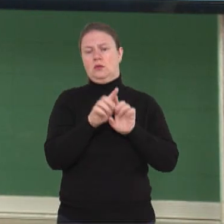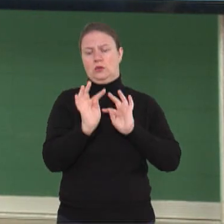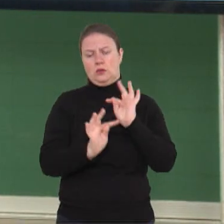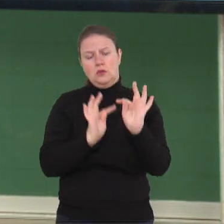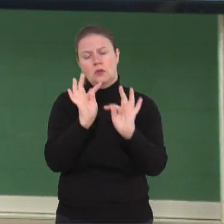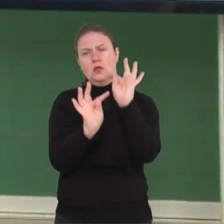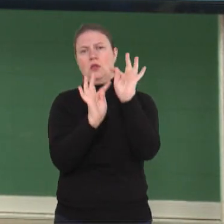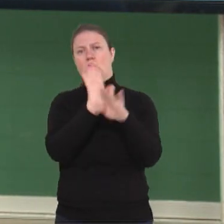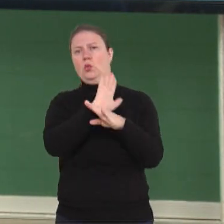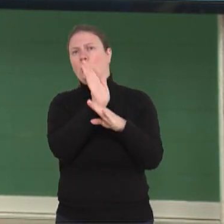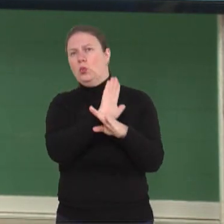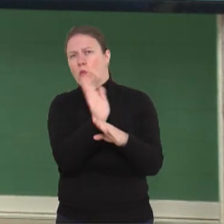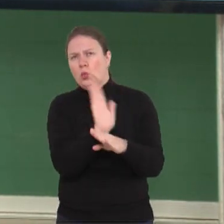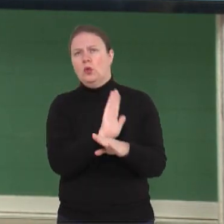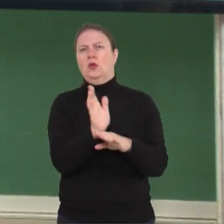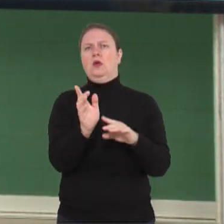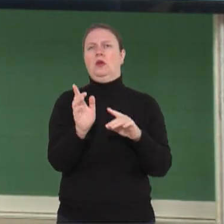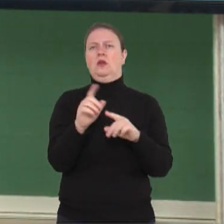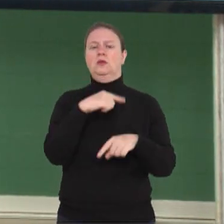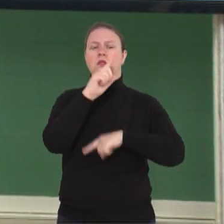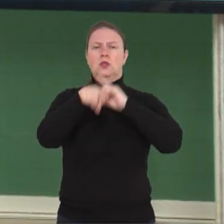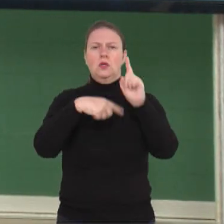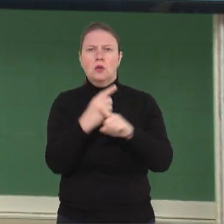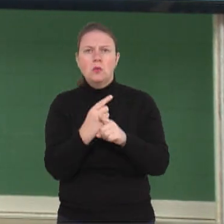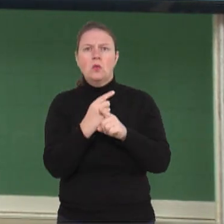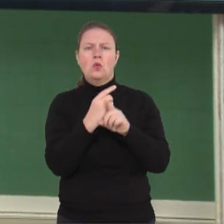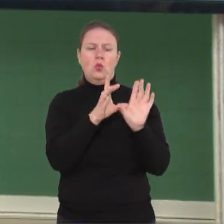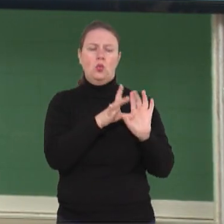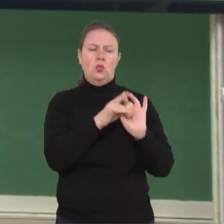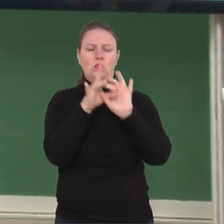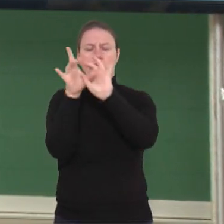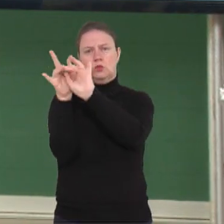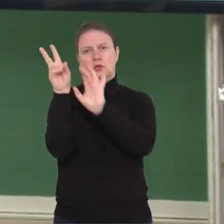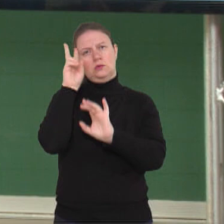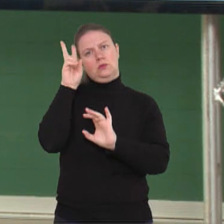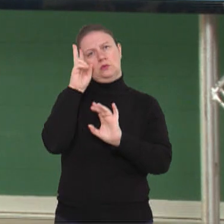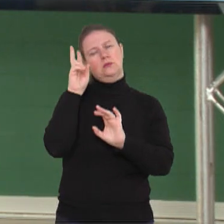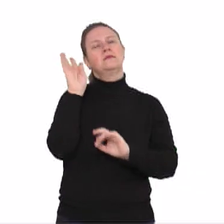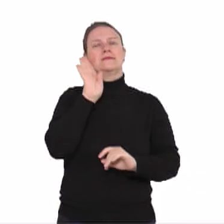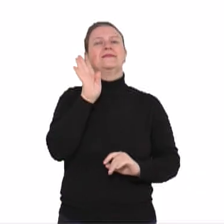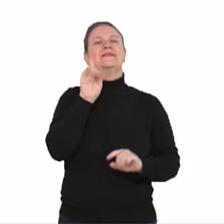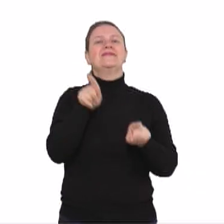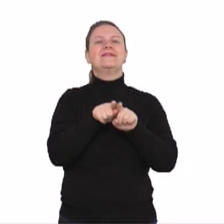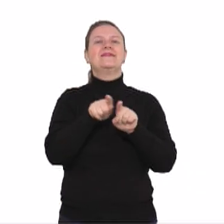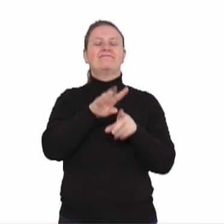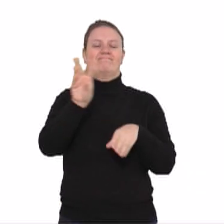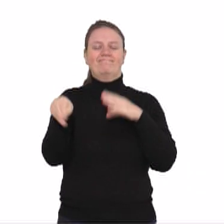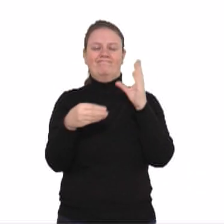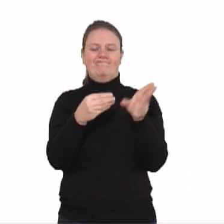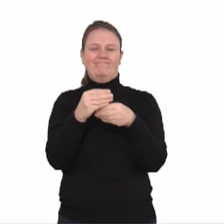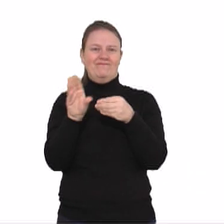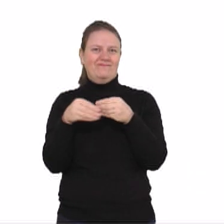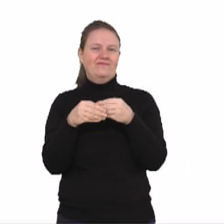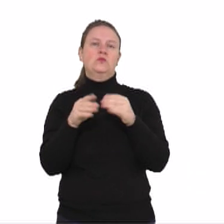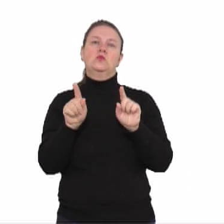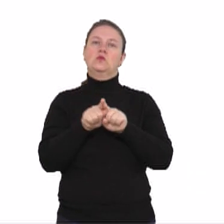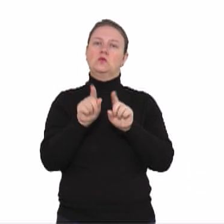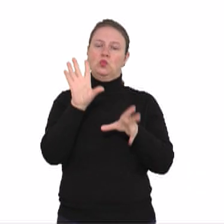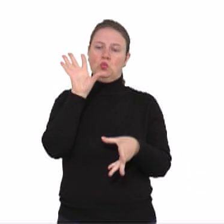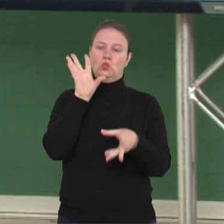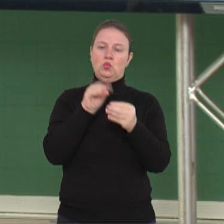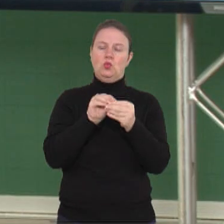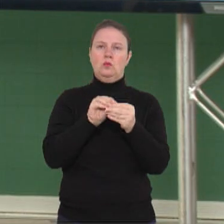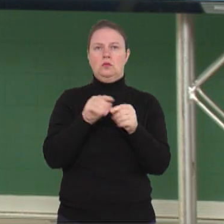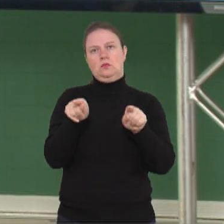caso, quando que ele foi lançado, o contexto histórico também é bacana colocar. Resumo da obra, o resumo,